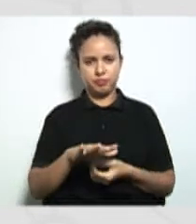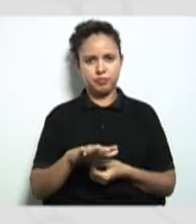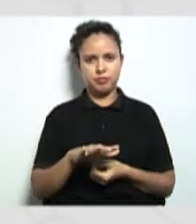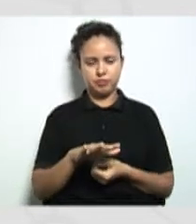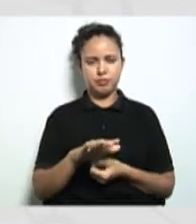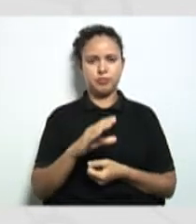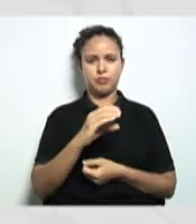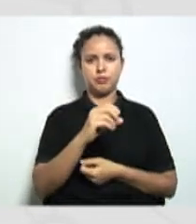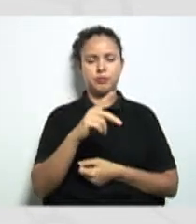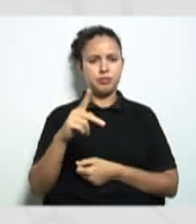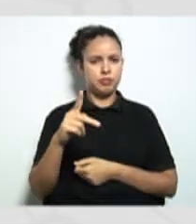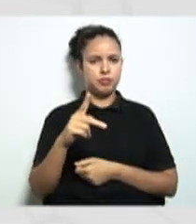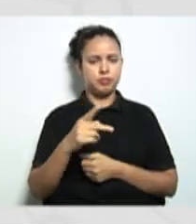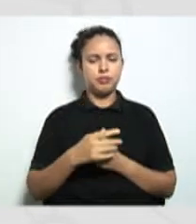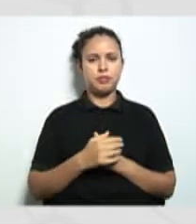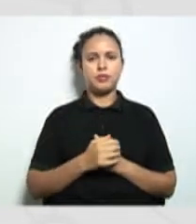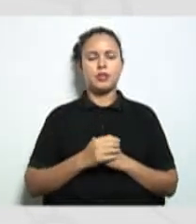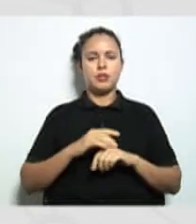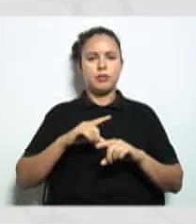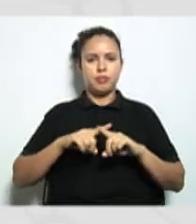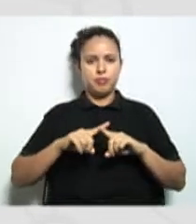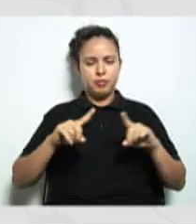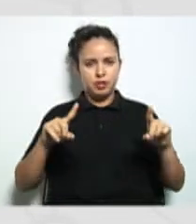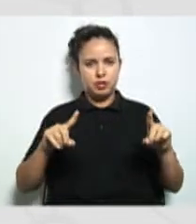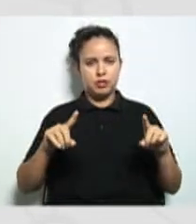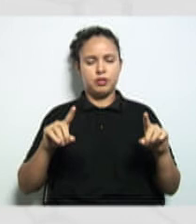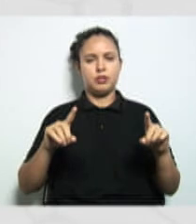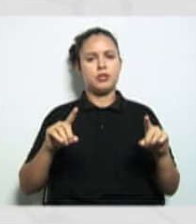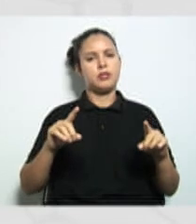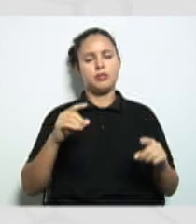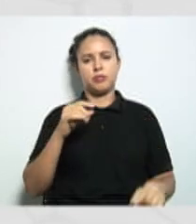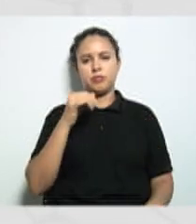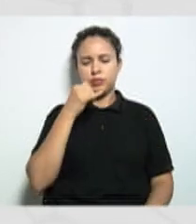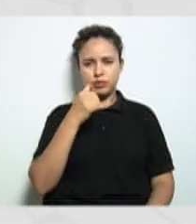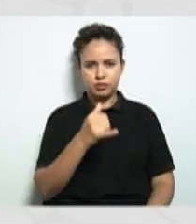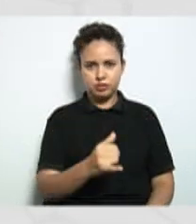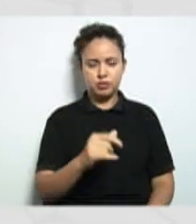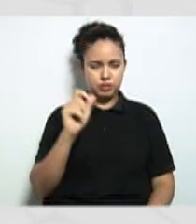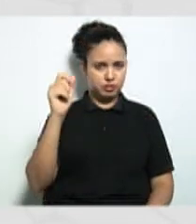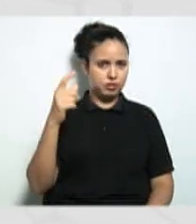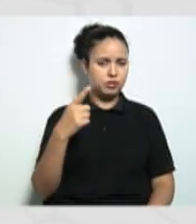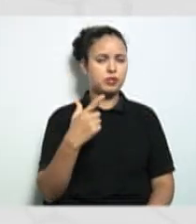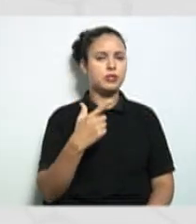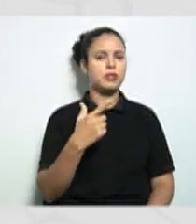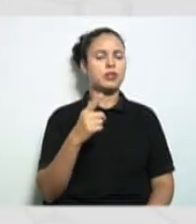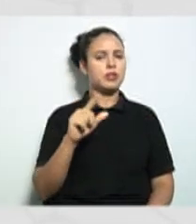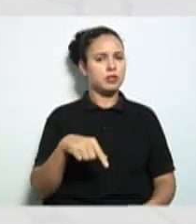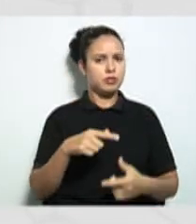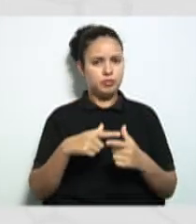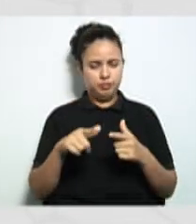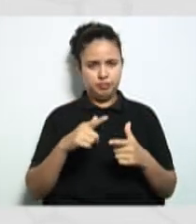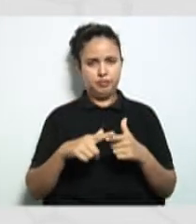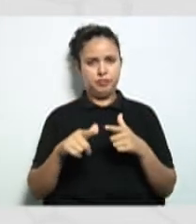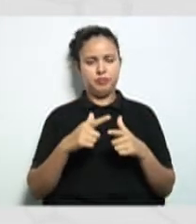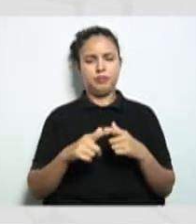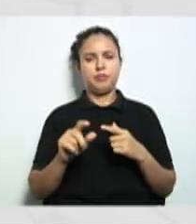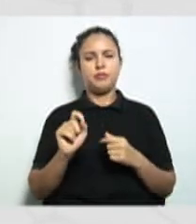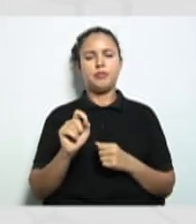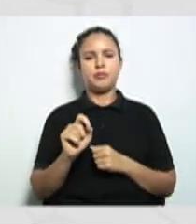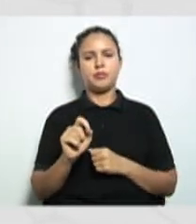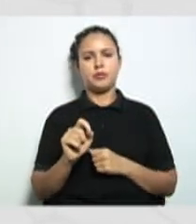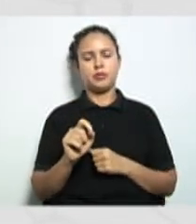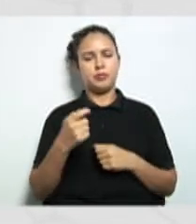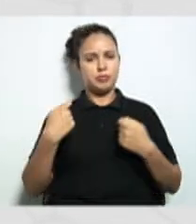ao cooperativismo. Mas a questão sobre a energia solar é um problema. E é um problema que,